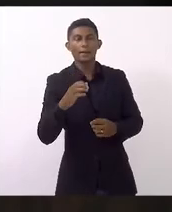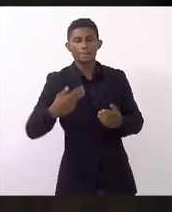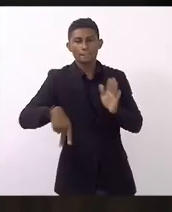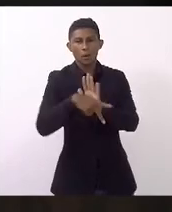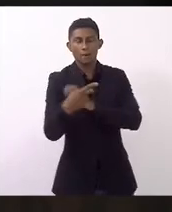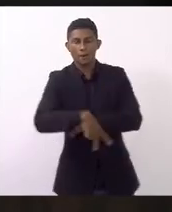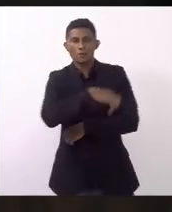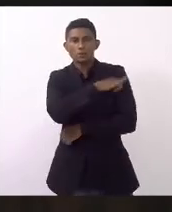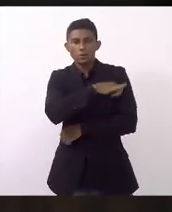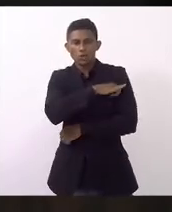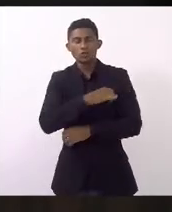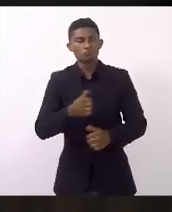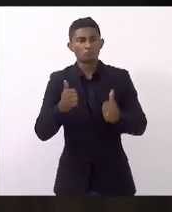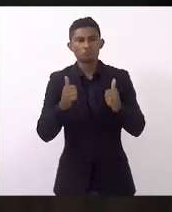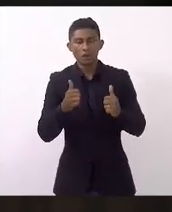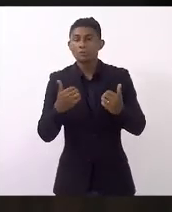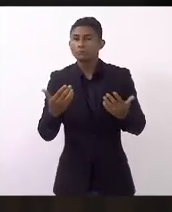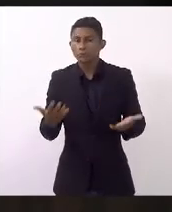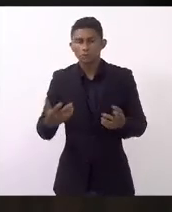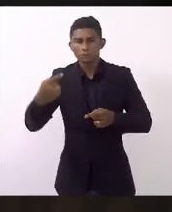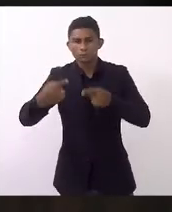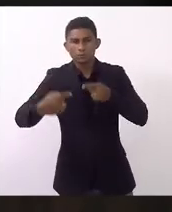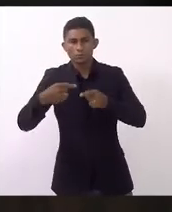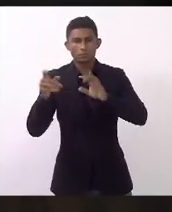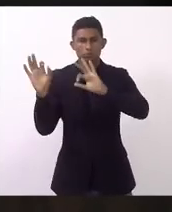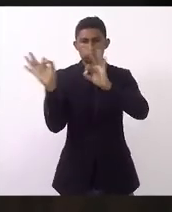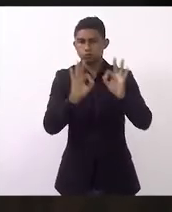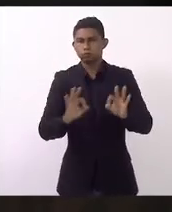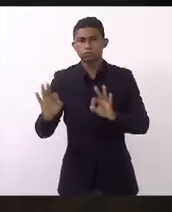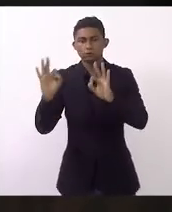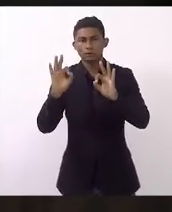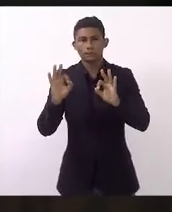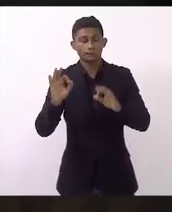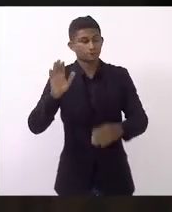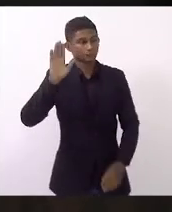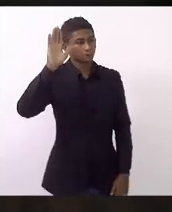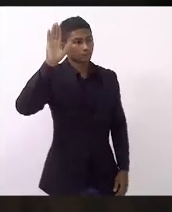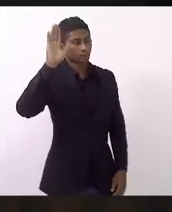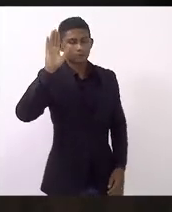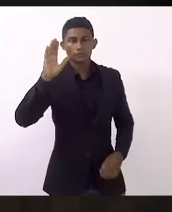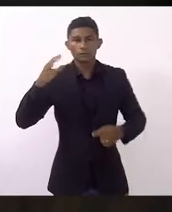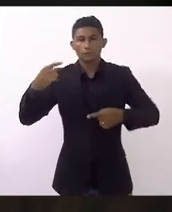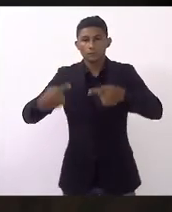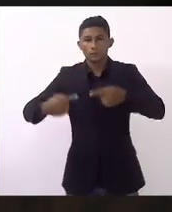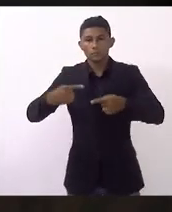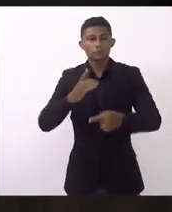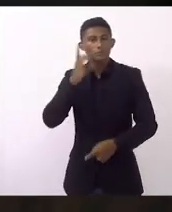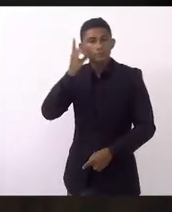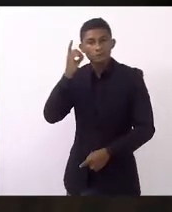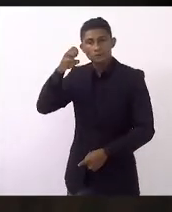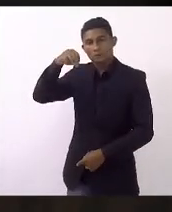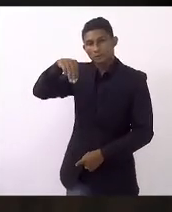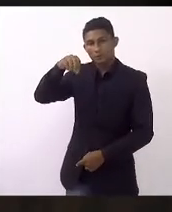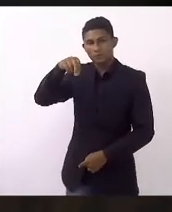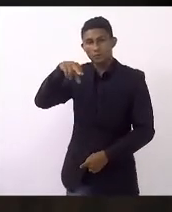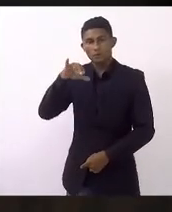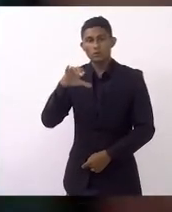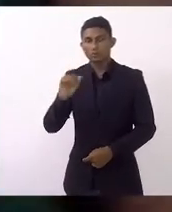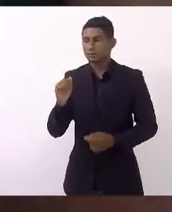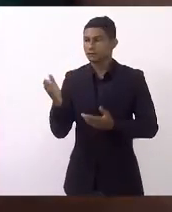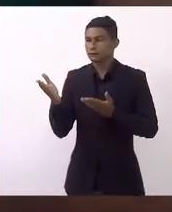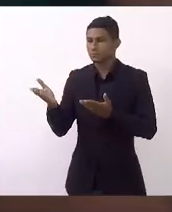Janeiro. Em discussão, não havendo quem queira discutir, encerra a discussão em votação. Para discutir, presidente. Para discutir, deputada Mônica.